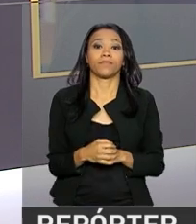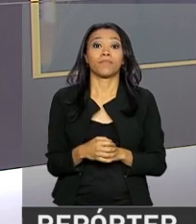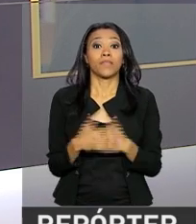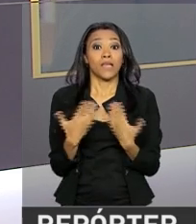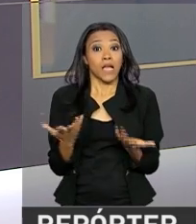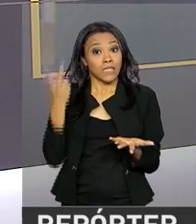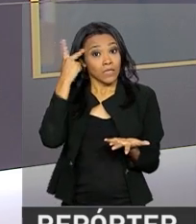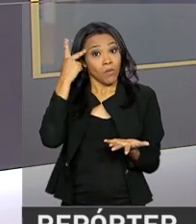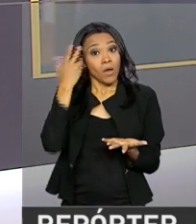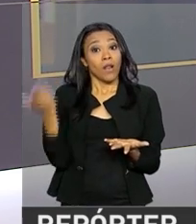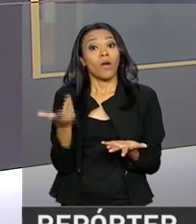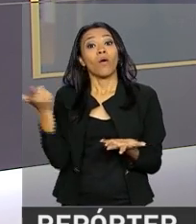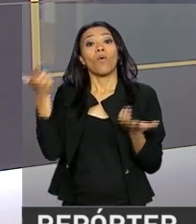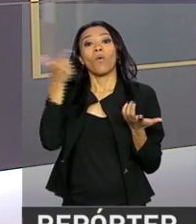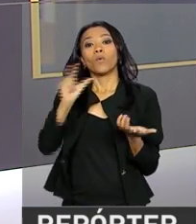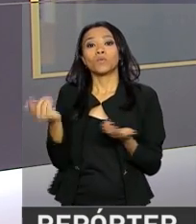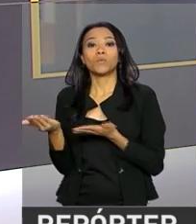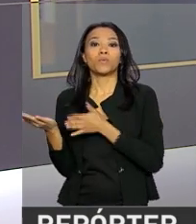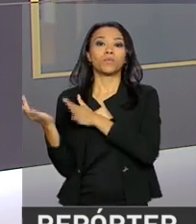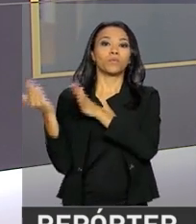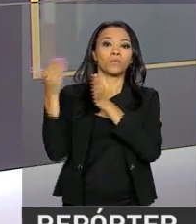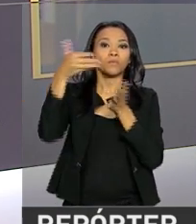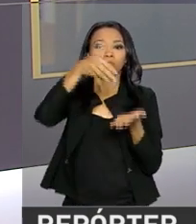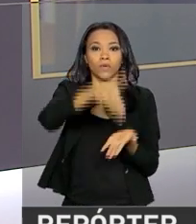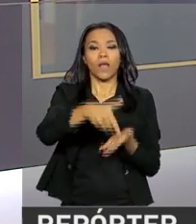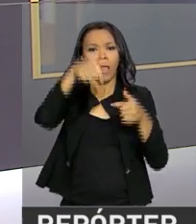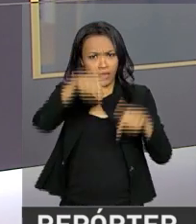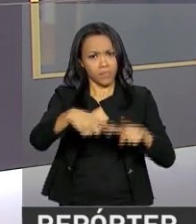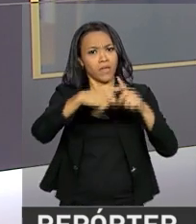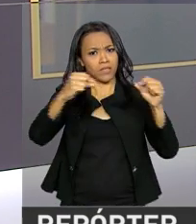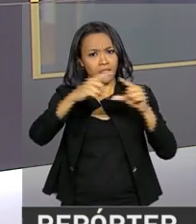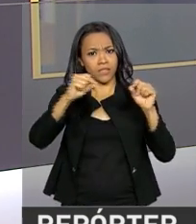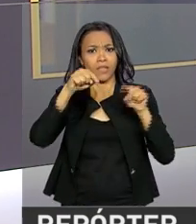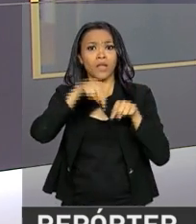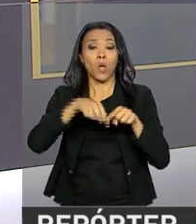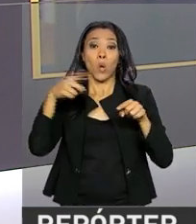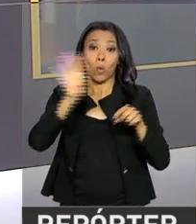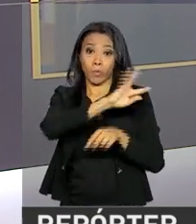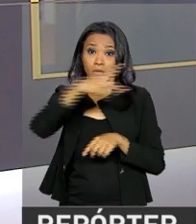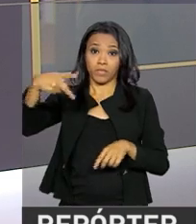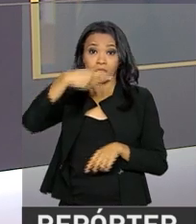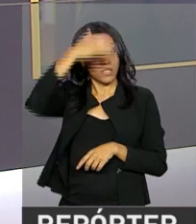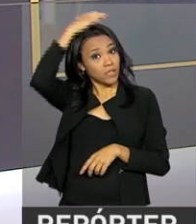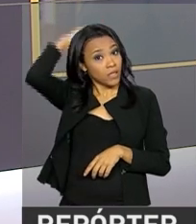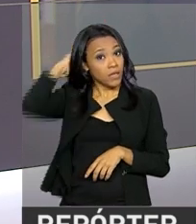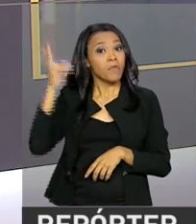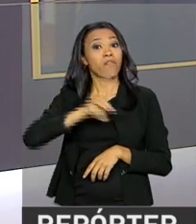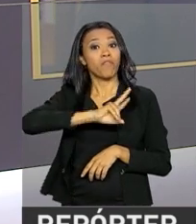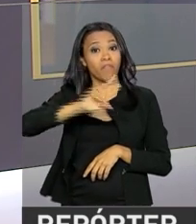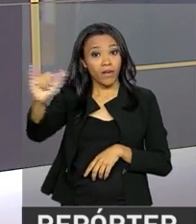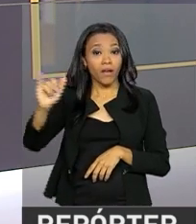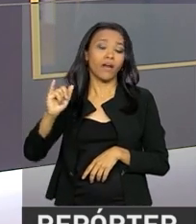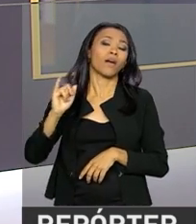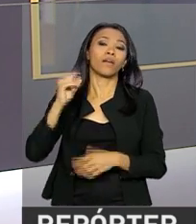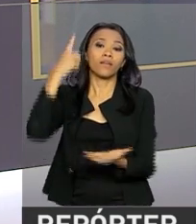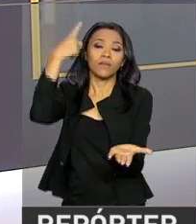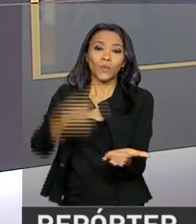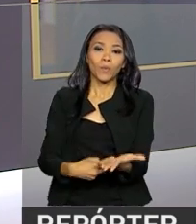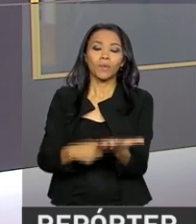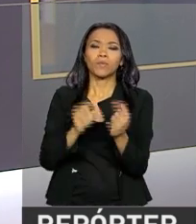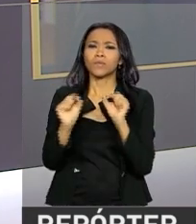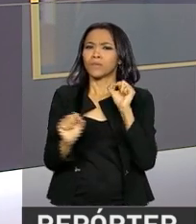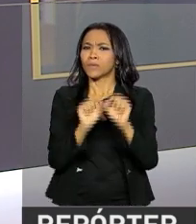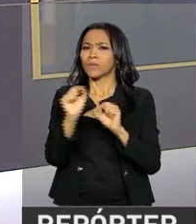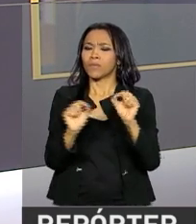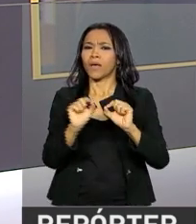de São Paulo a gente vai agora direto pra sede do sebrai aqui em Brasília porque o presidente Michel Temer vai fechar um acordo para reduzir